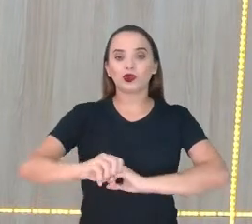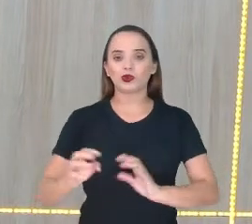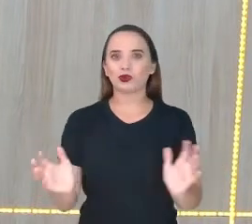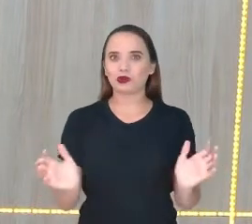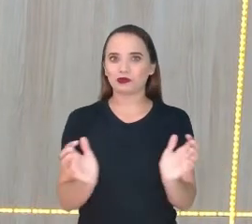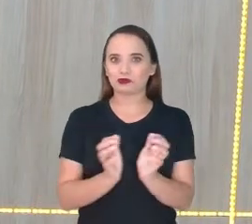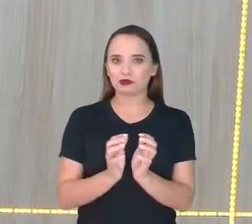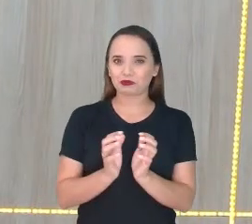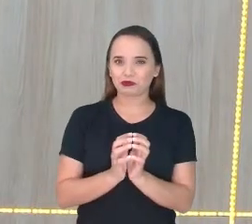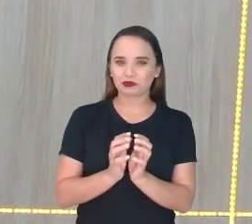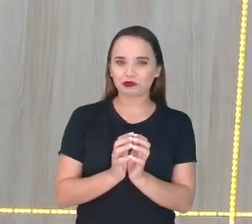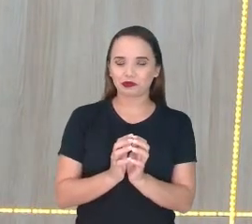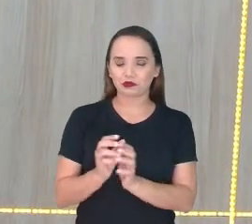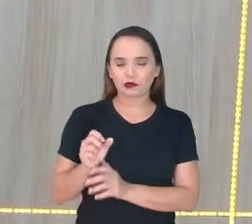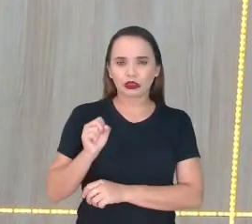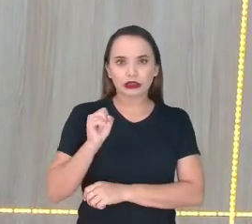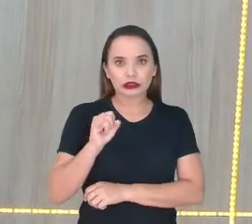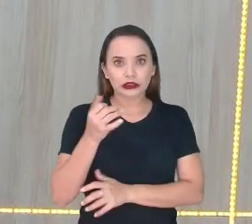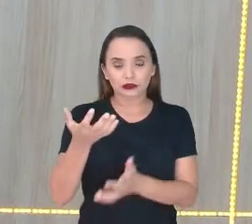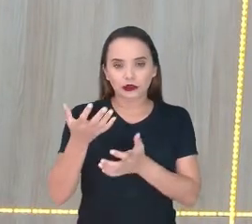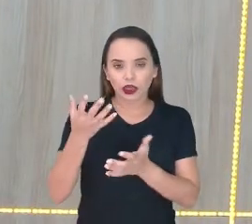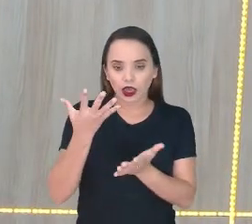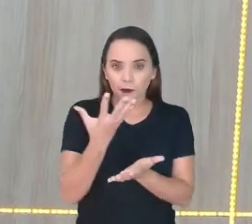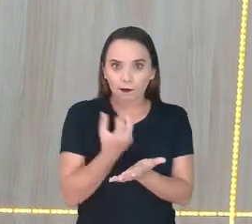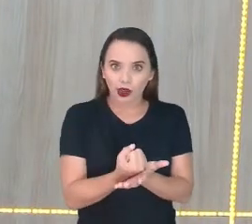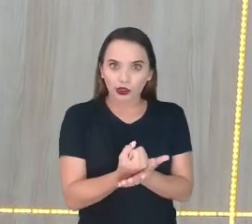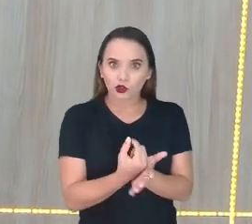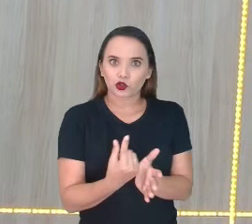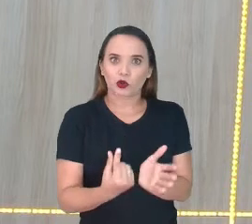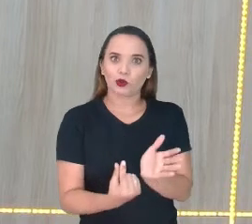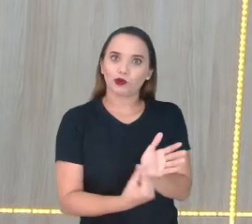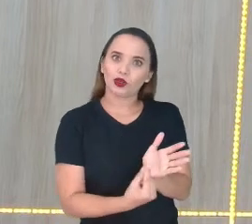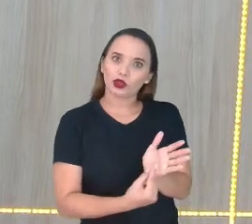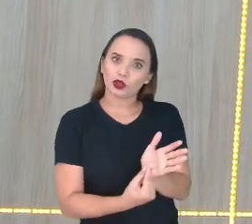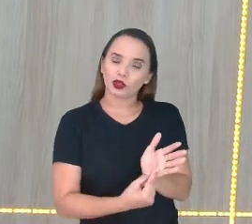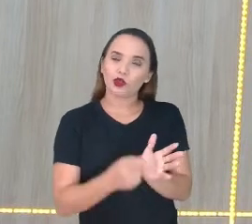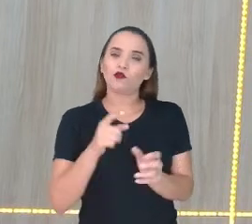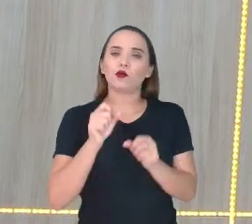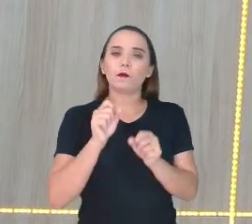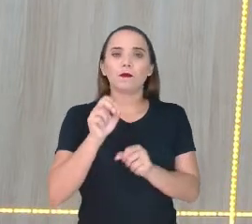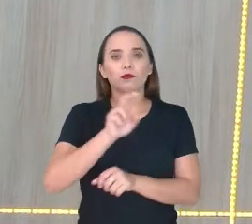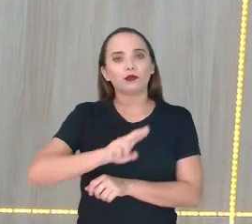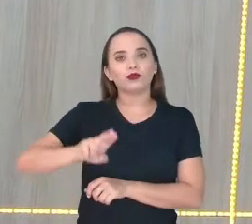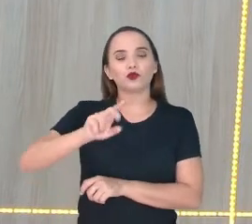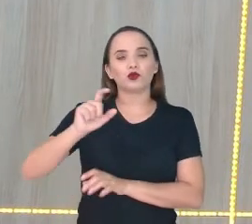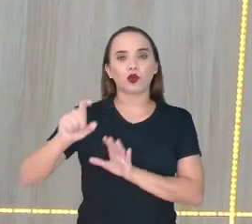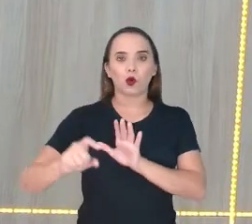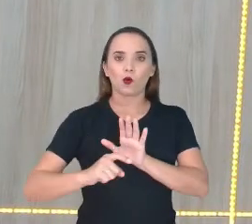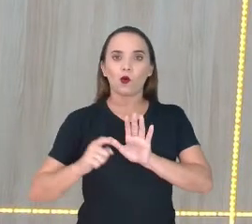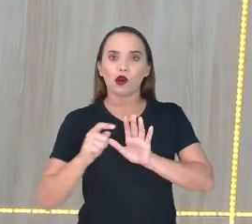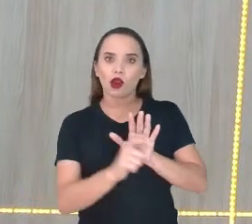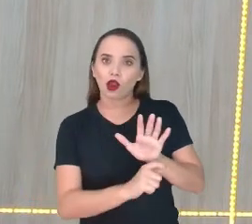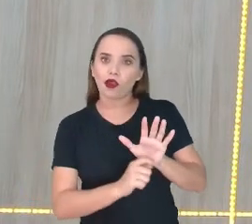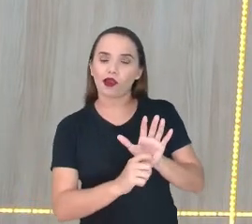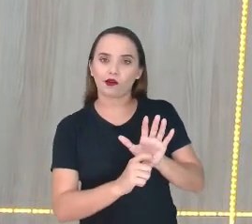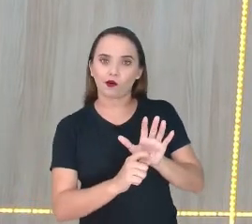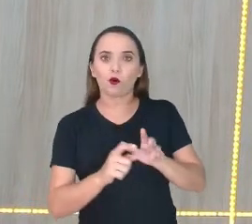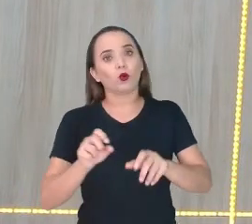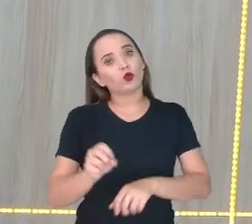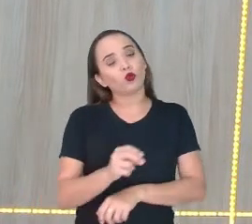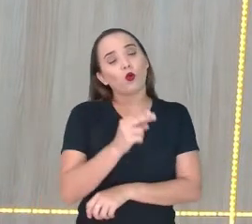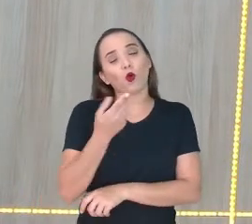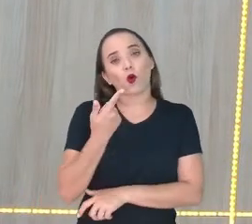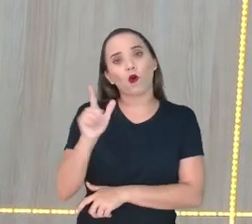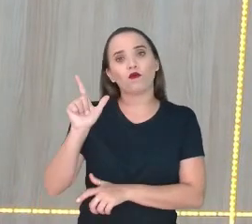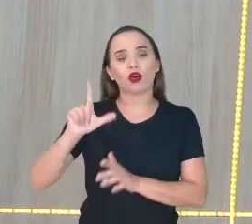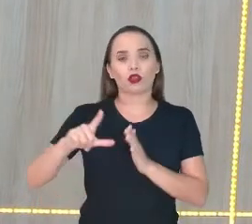Recife. E para baixar esse aplicativo, basta vocês baixarem pelo QR Code ou pelas lojas de